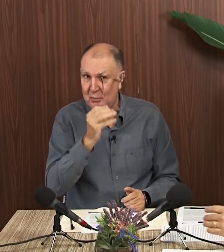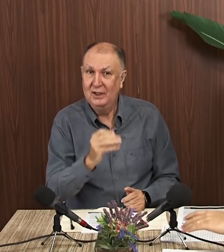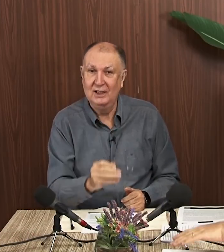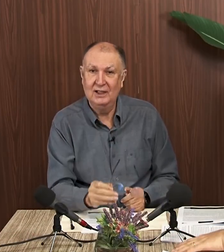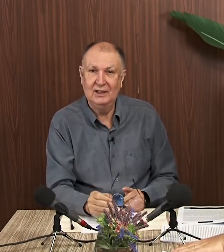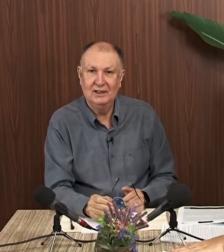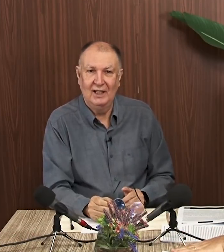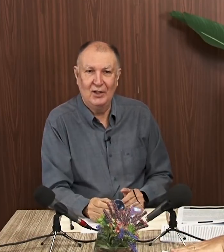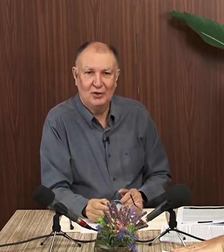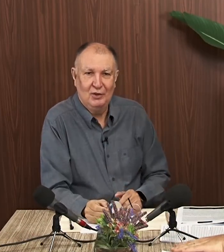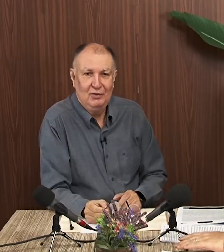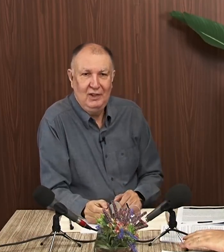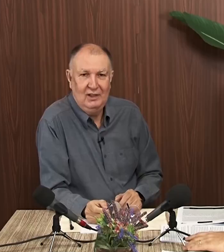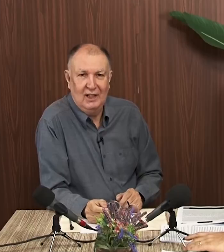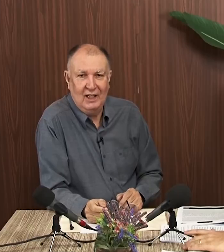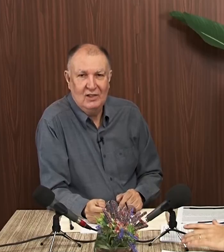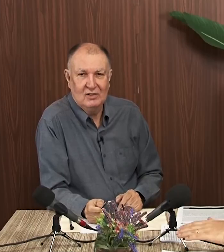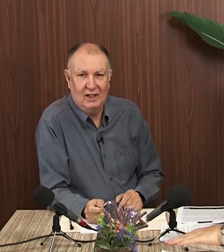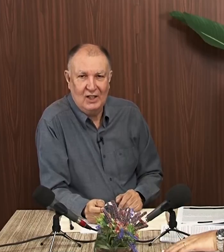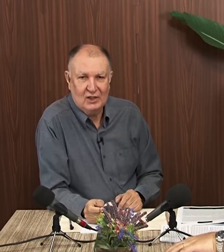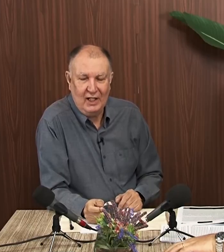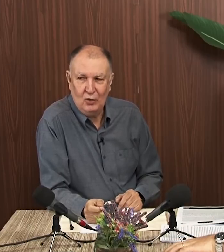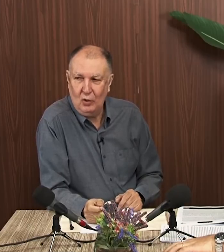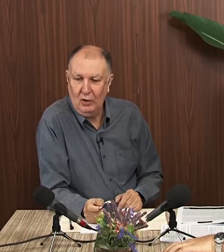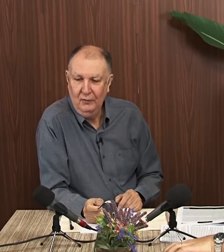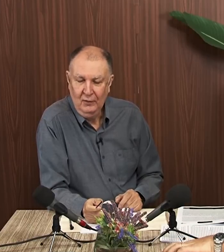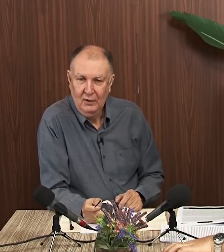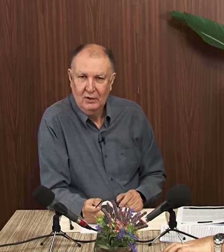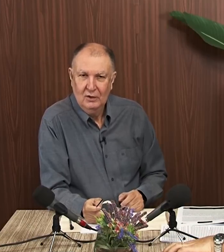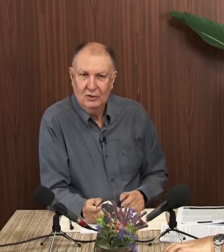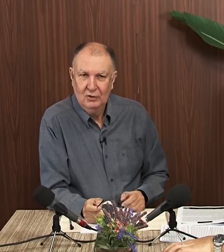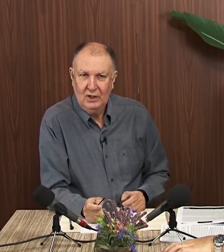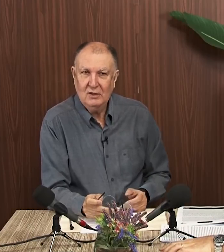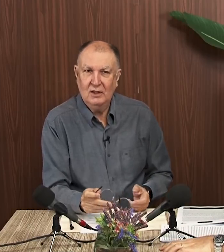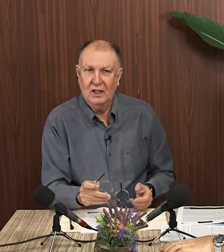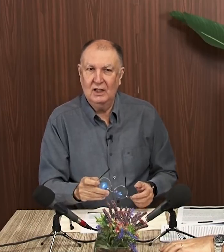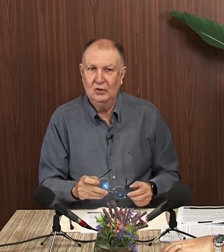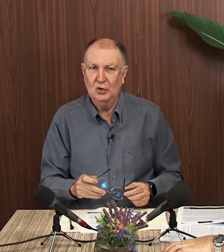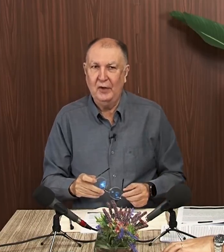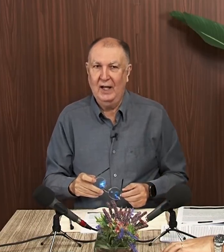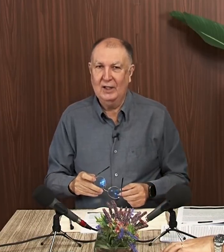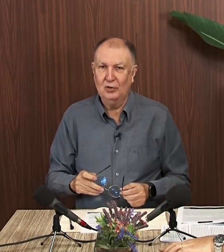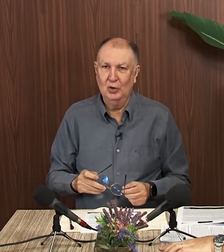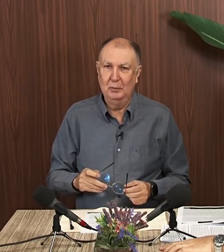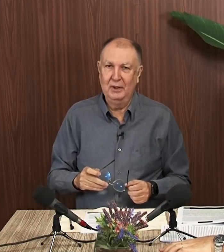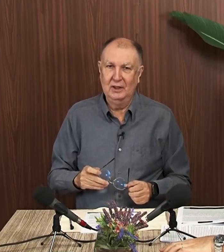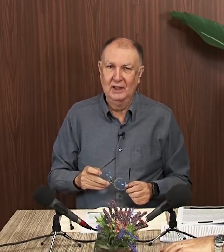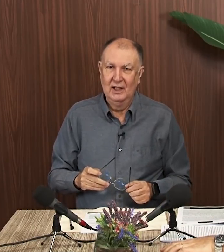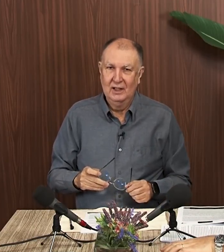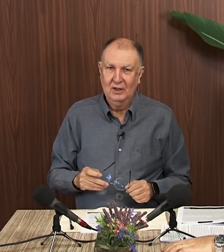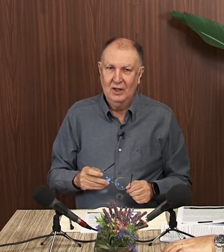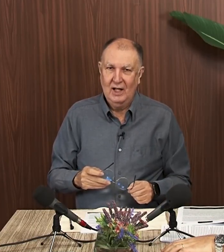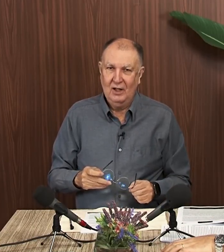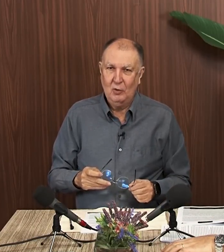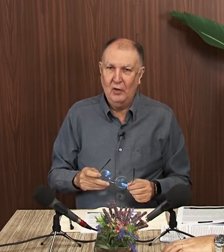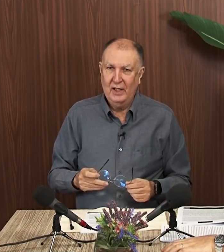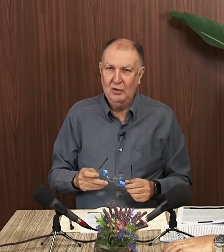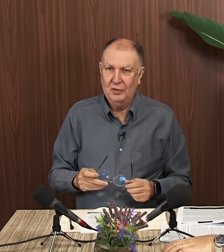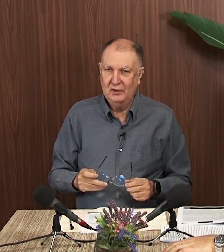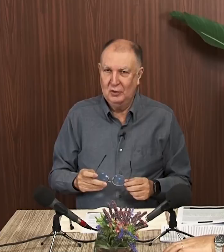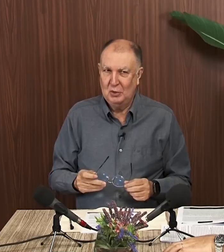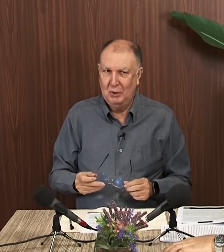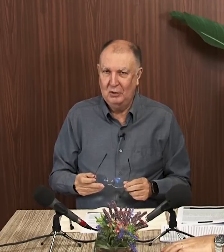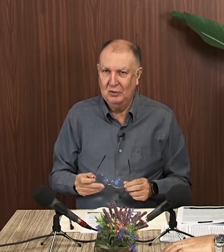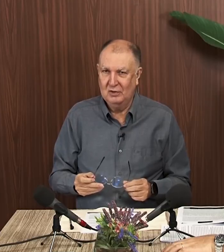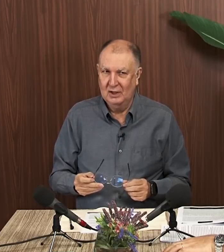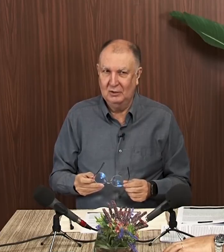vídeo da Poliana, lá de Joinville, da Isa, lá de Caicó. O que é que você tem a nos falar sobre qual a